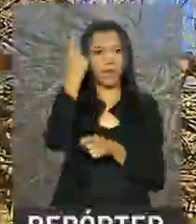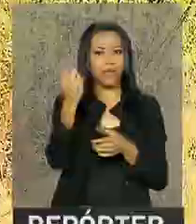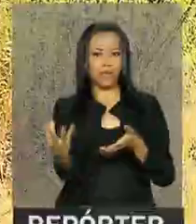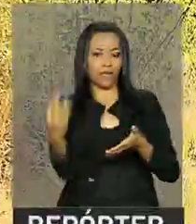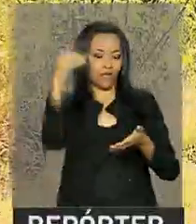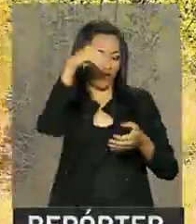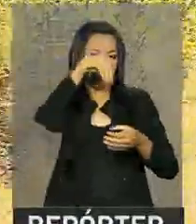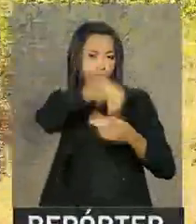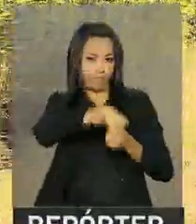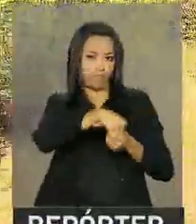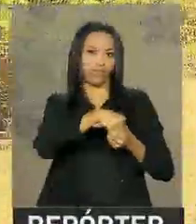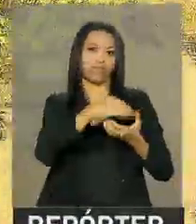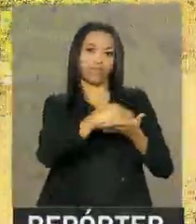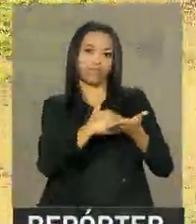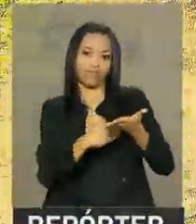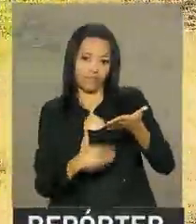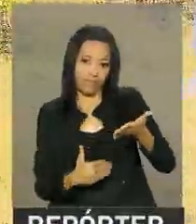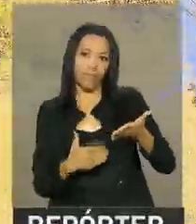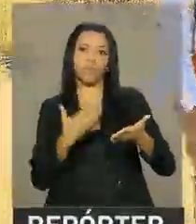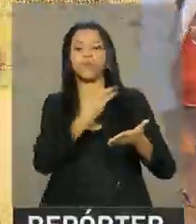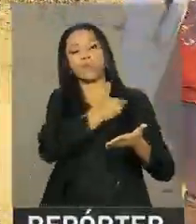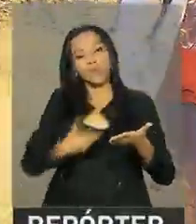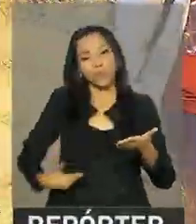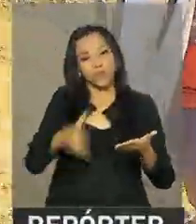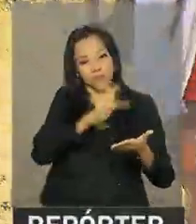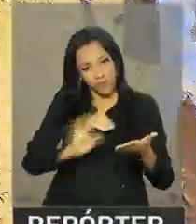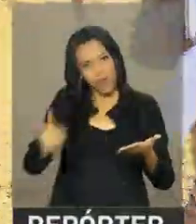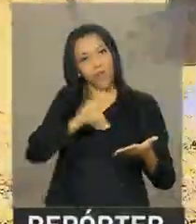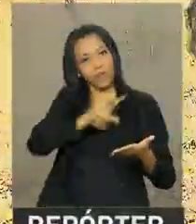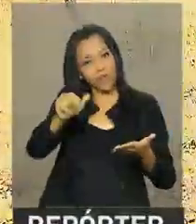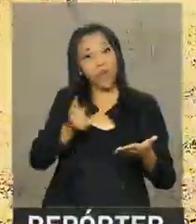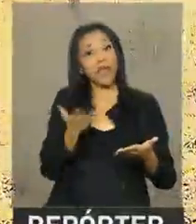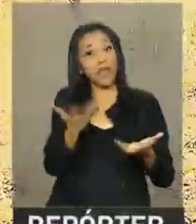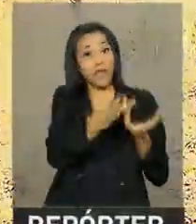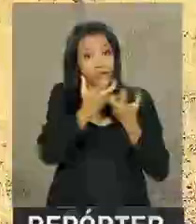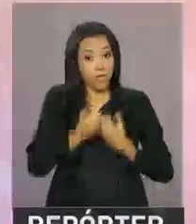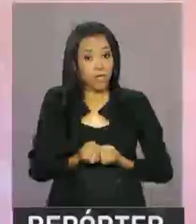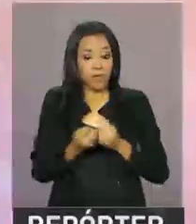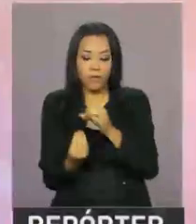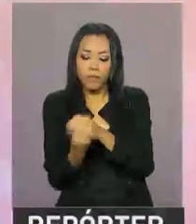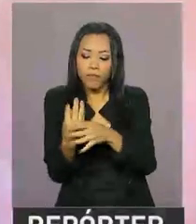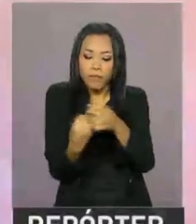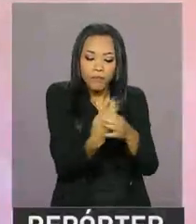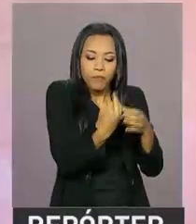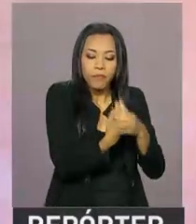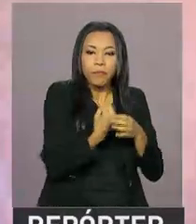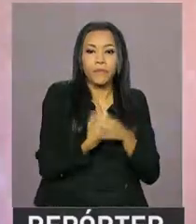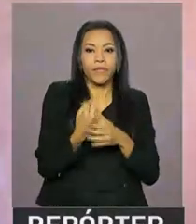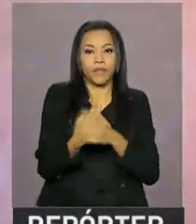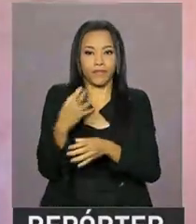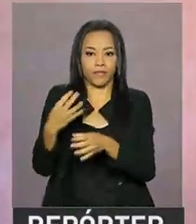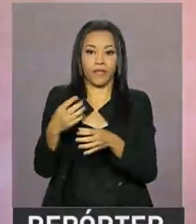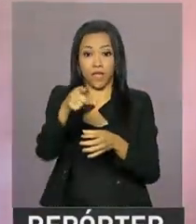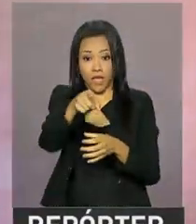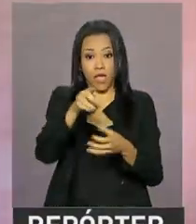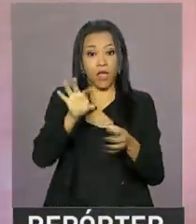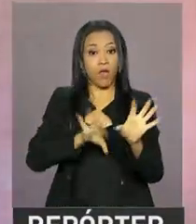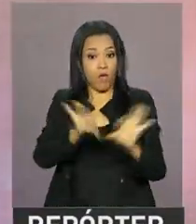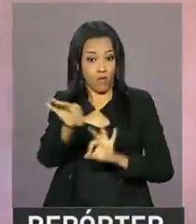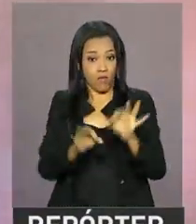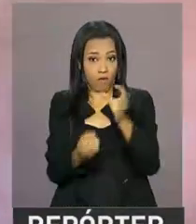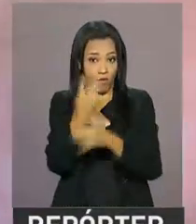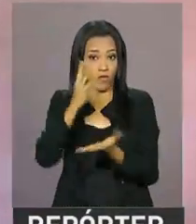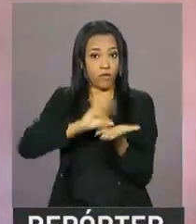apadrinhada no programa Plantadores de rios e vai ganhar mudas de espécies nativas do serrado. O aplicativo desenvolvido para